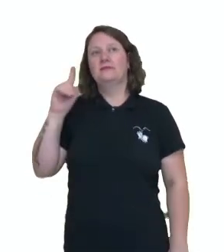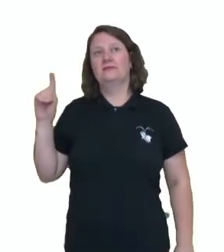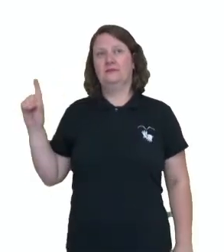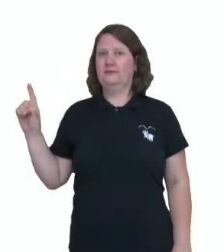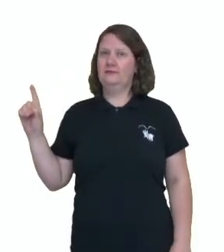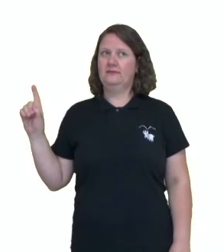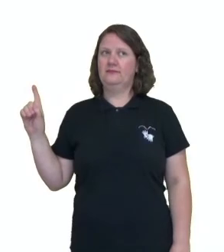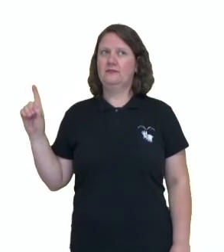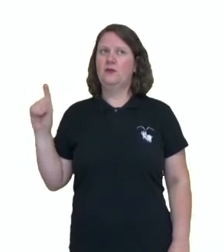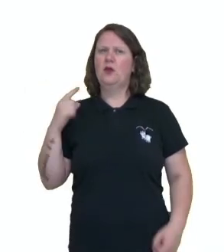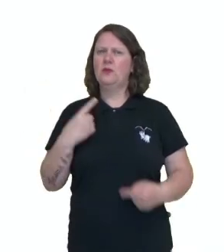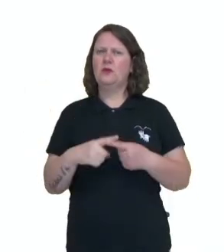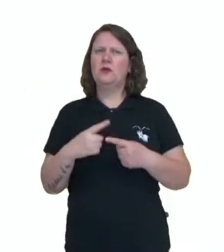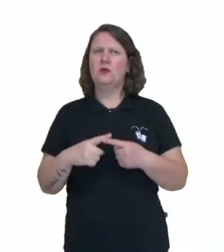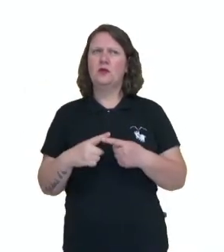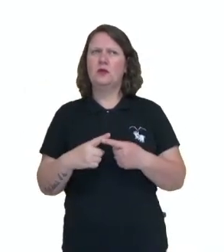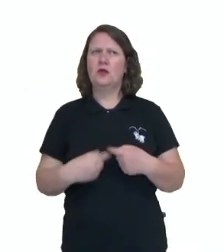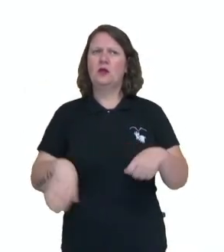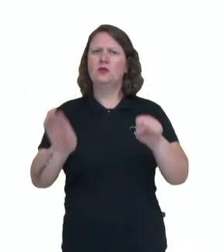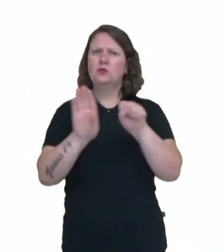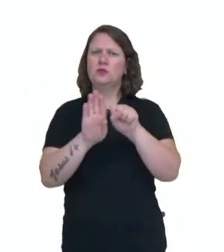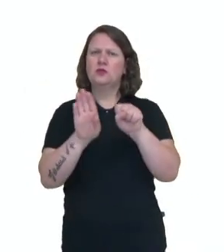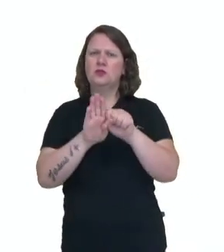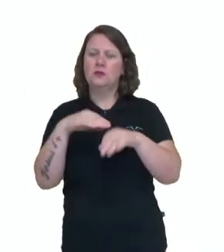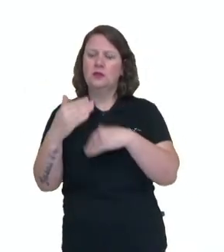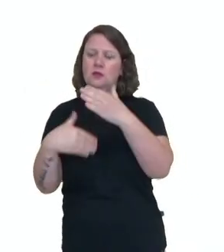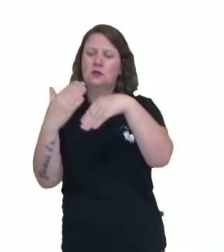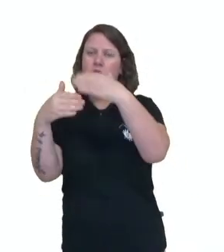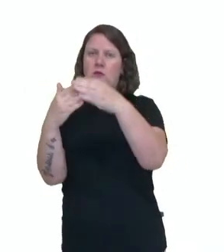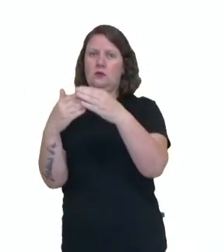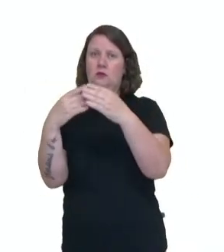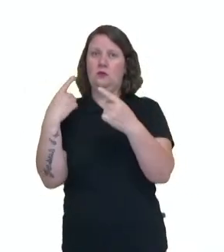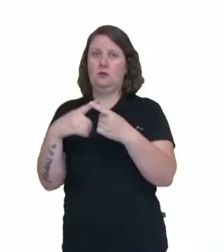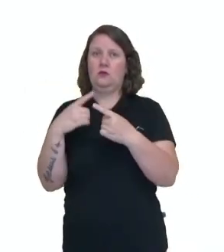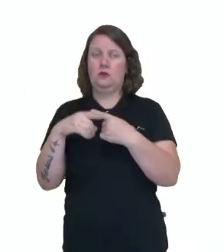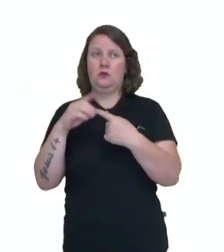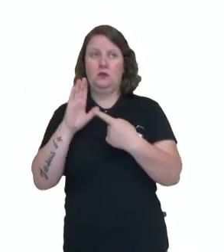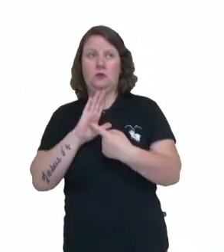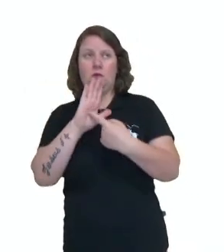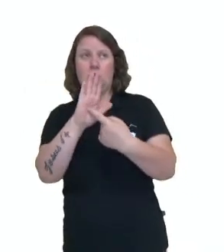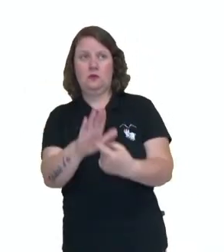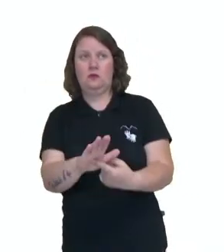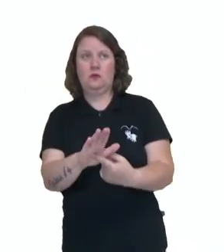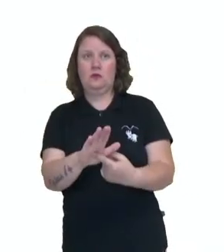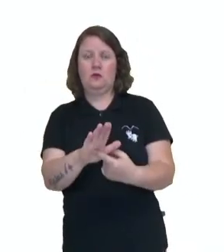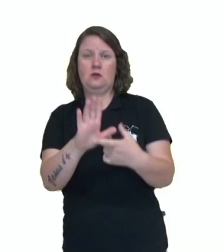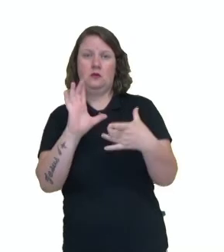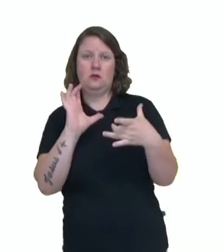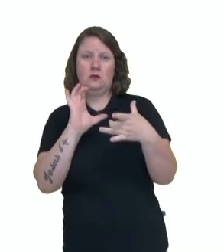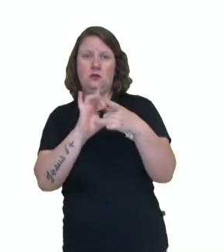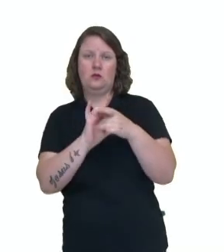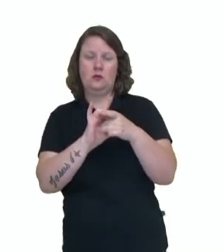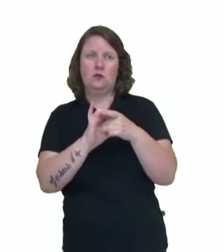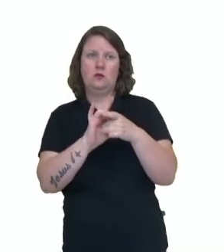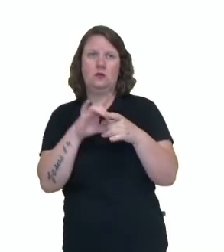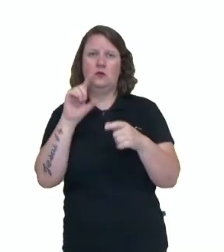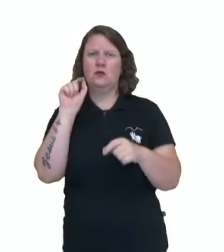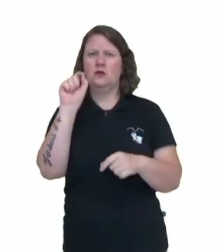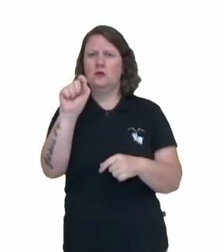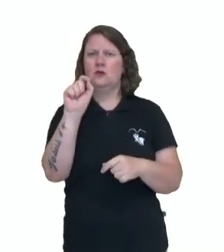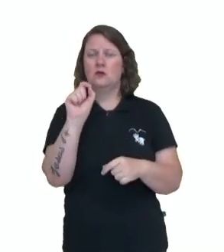desenvolvida. Por que desenvolvida? Porque ela apresenta a conjunção, no caso o que, como já vimos, e ainda o verbo